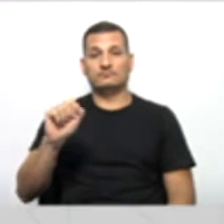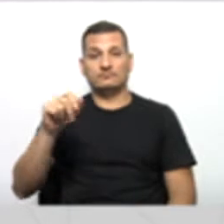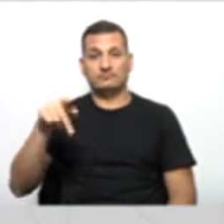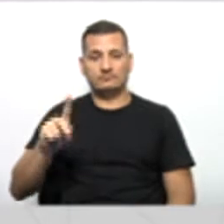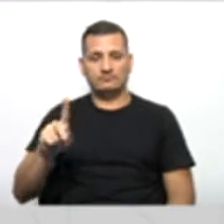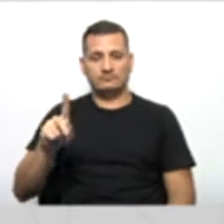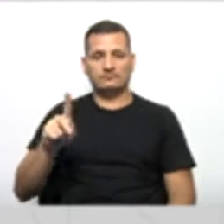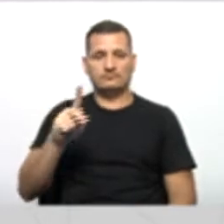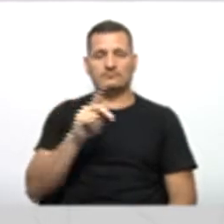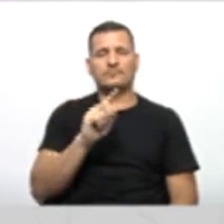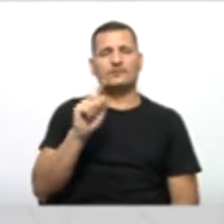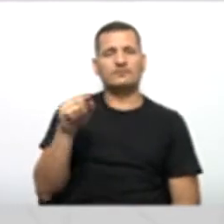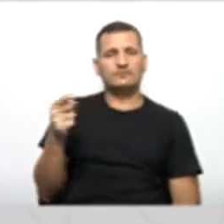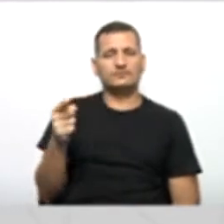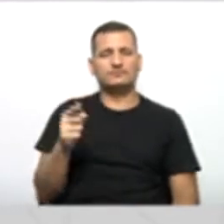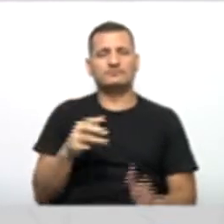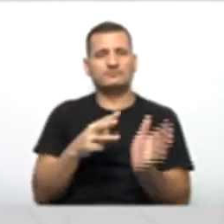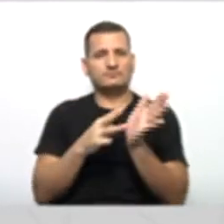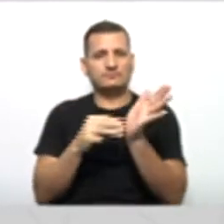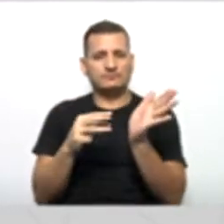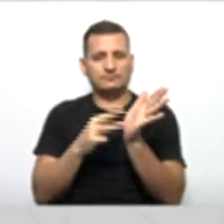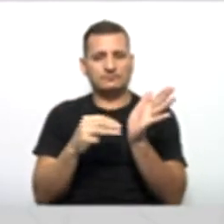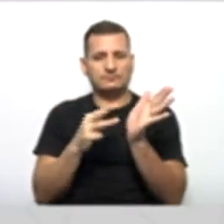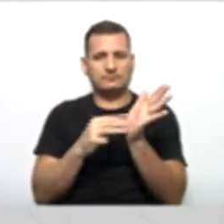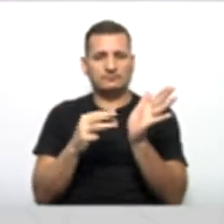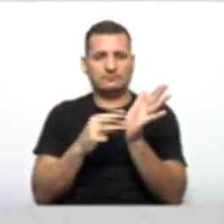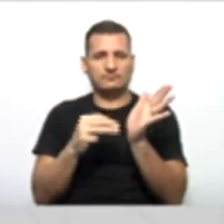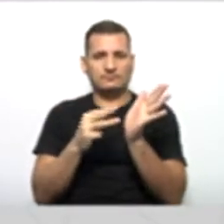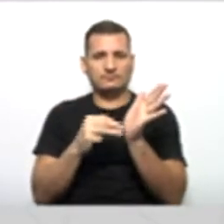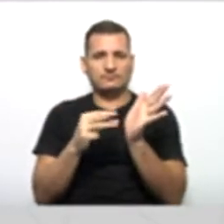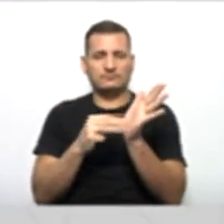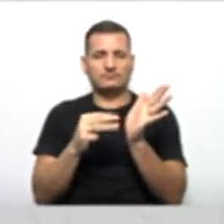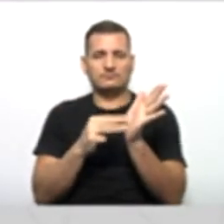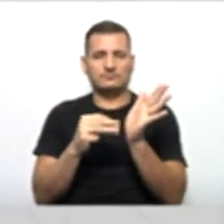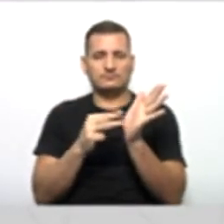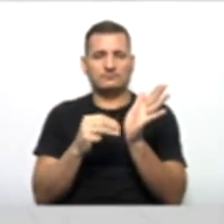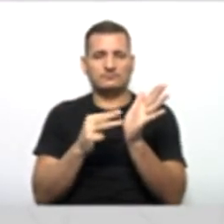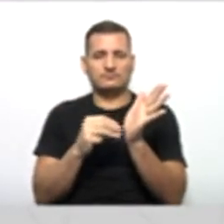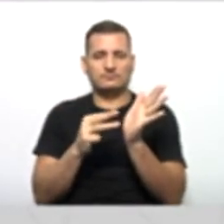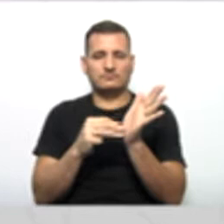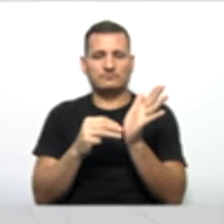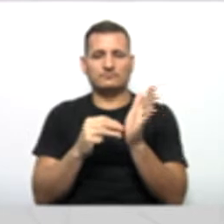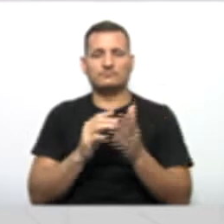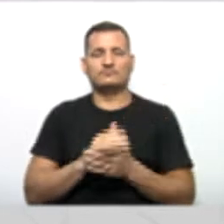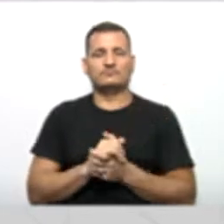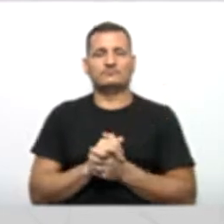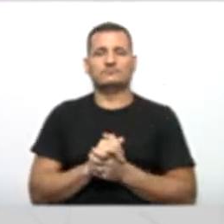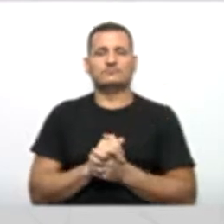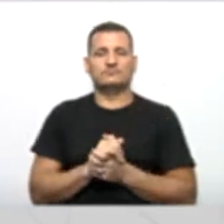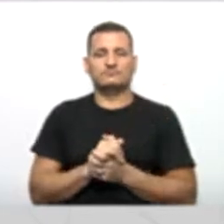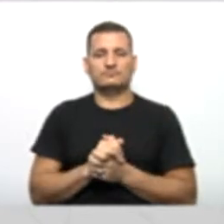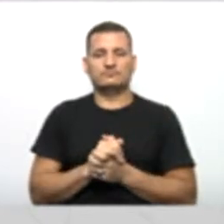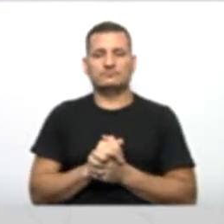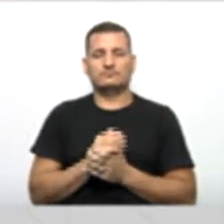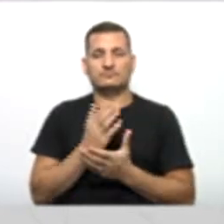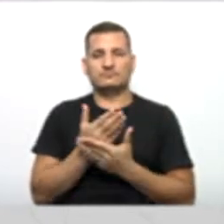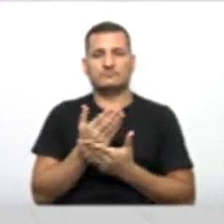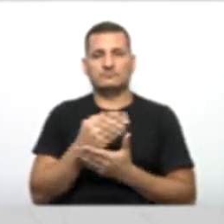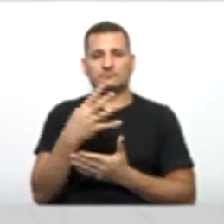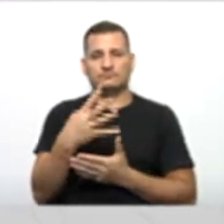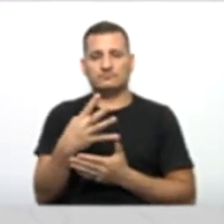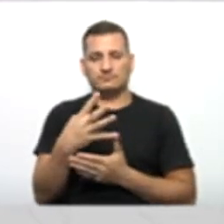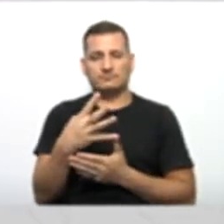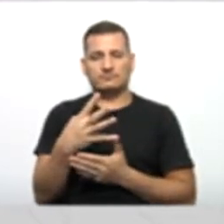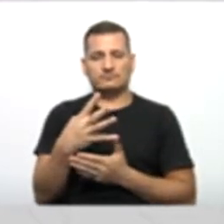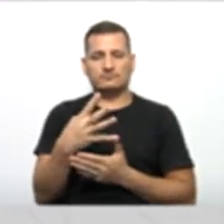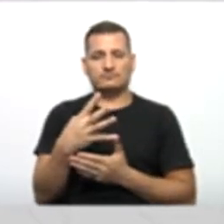nós vamos criar um método para executar o arquivo aula quatro flash da aula 4